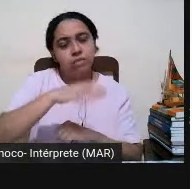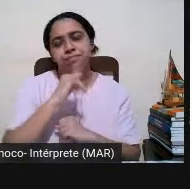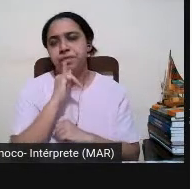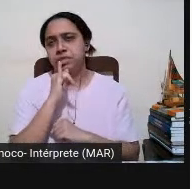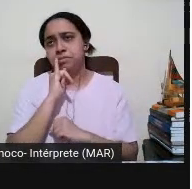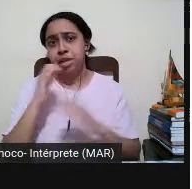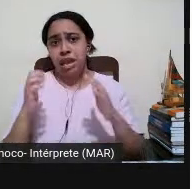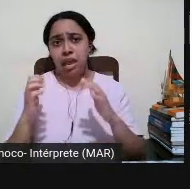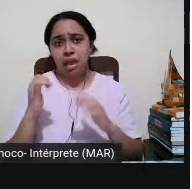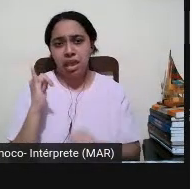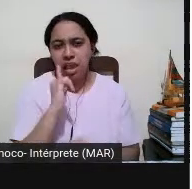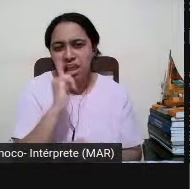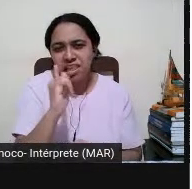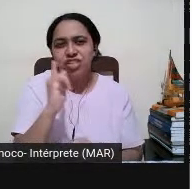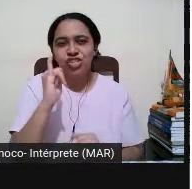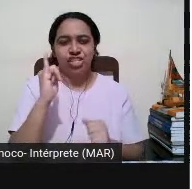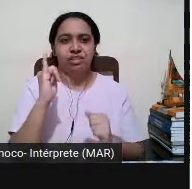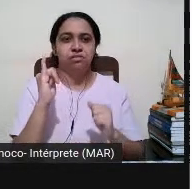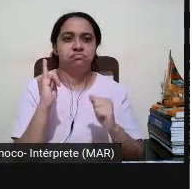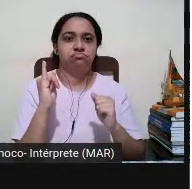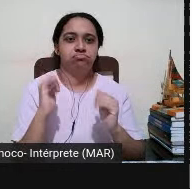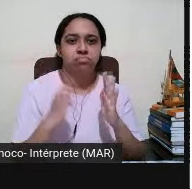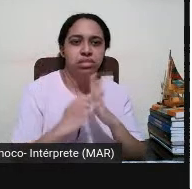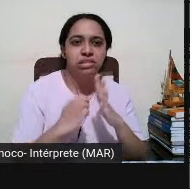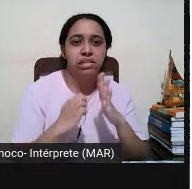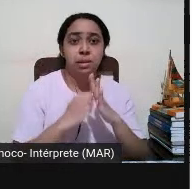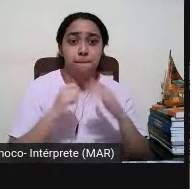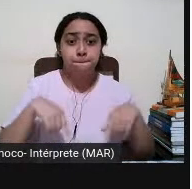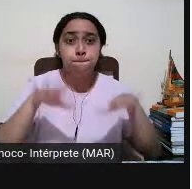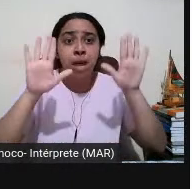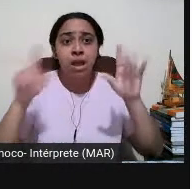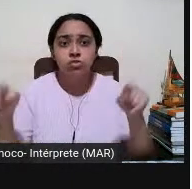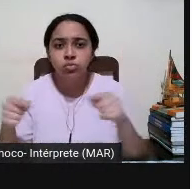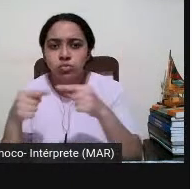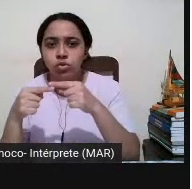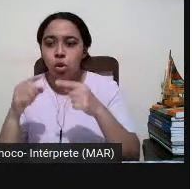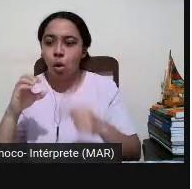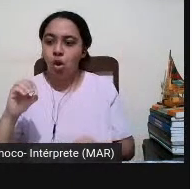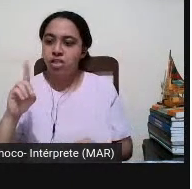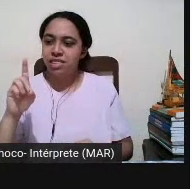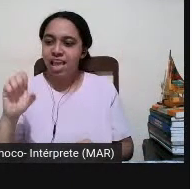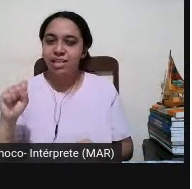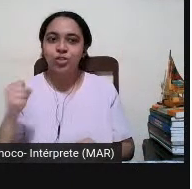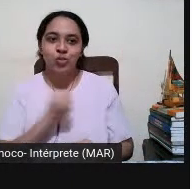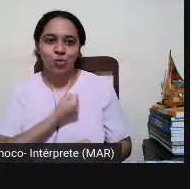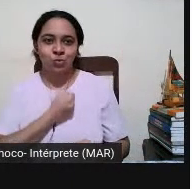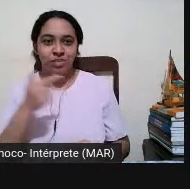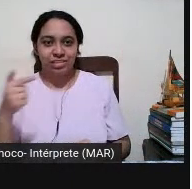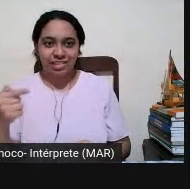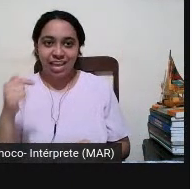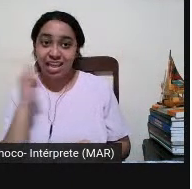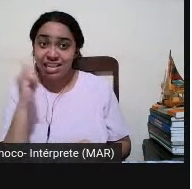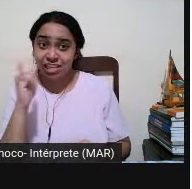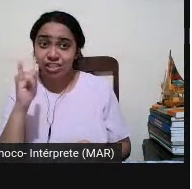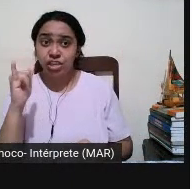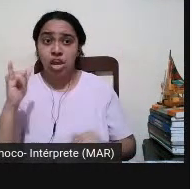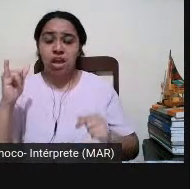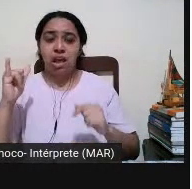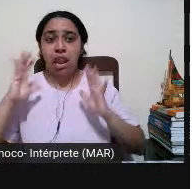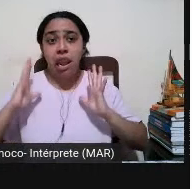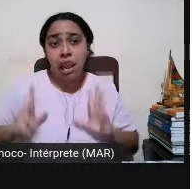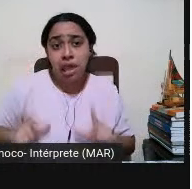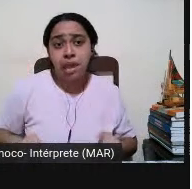energia elétrica por exemplo ela vai estar com muito mais alinhada com o hs7 que é de energia acessível e limpa